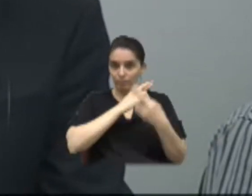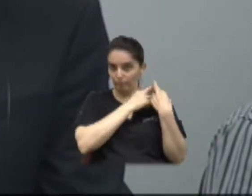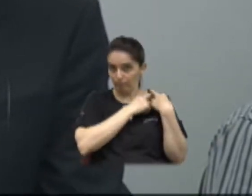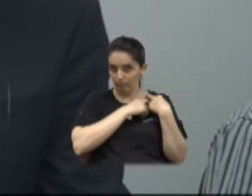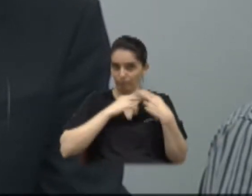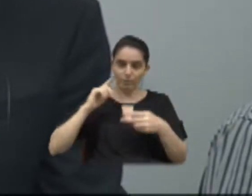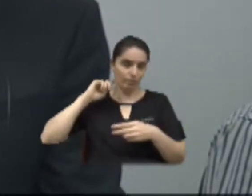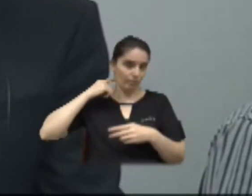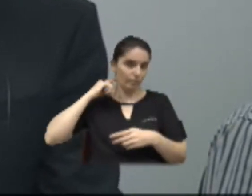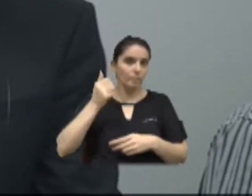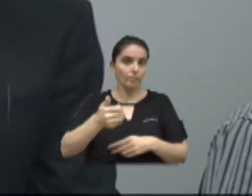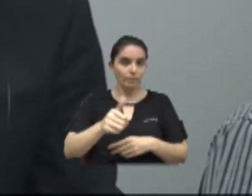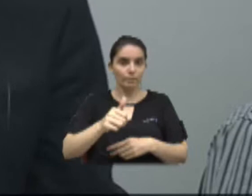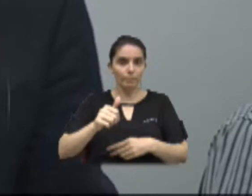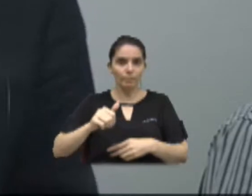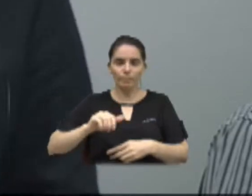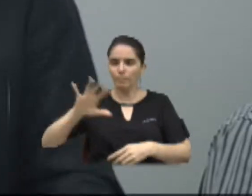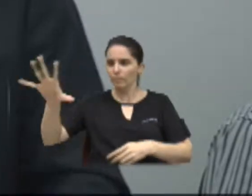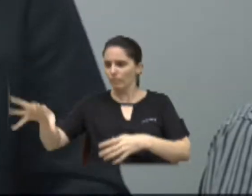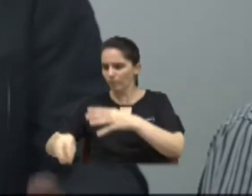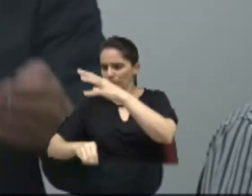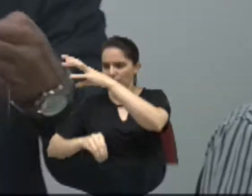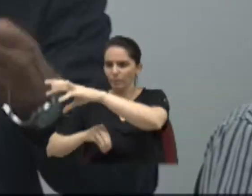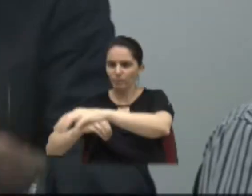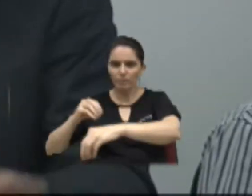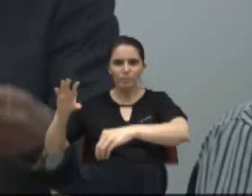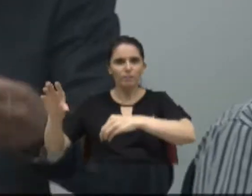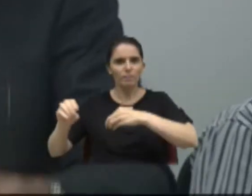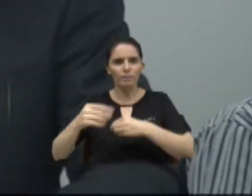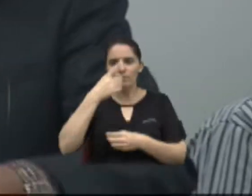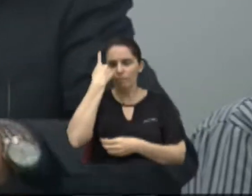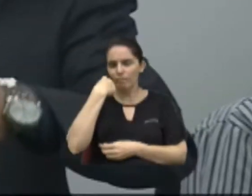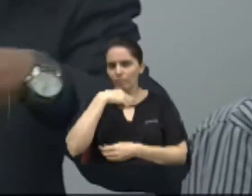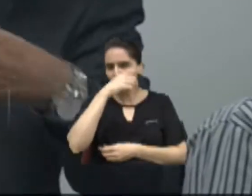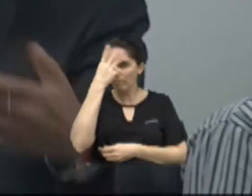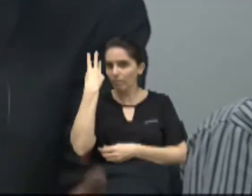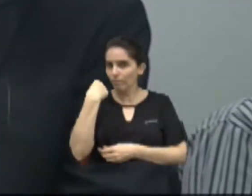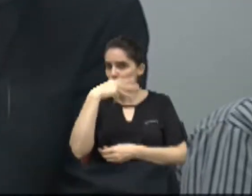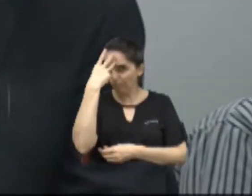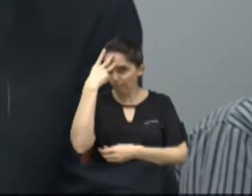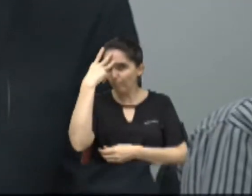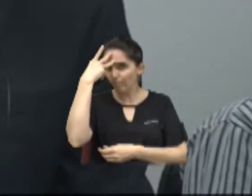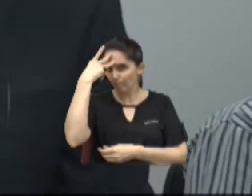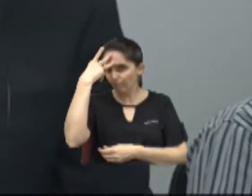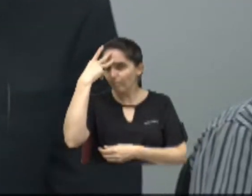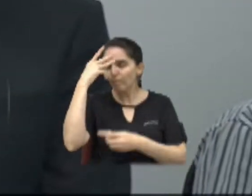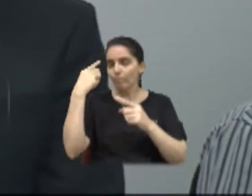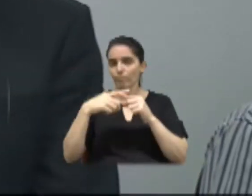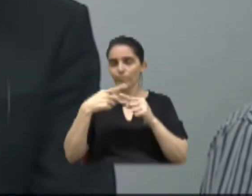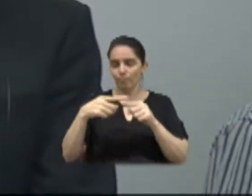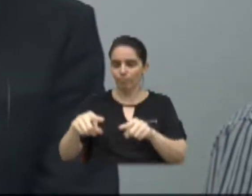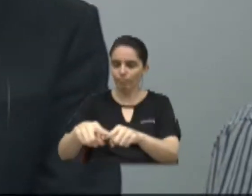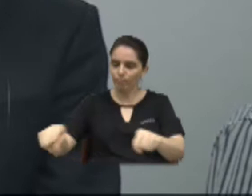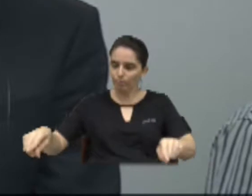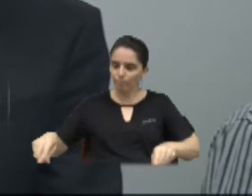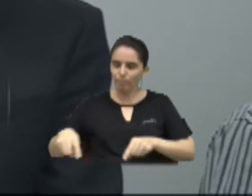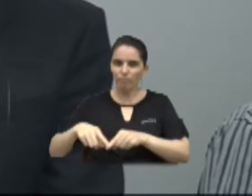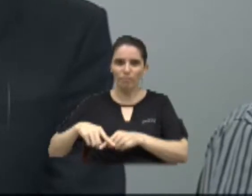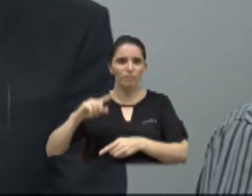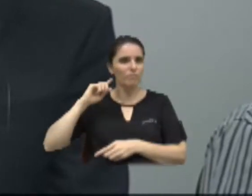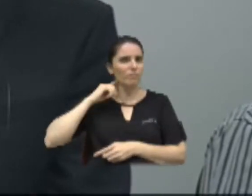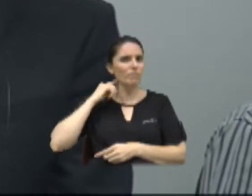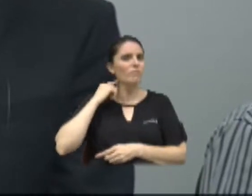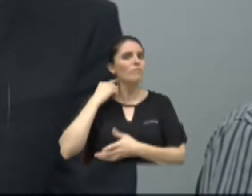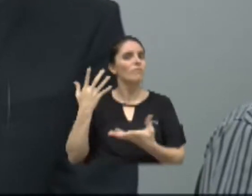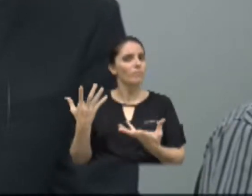para recolher, demora 3, 4, porque ele tem que catar tudo que está solto no chão. E às vezes atrasa depois a